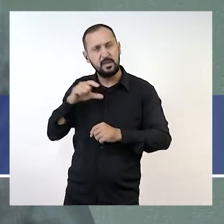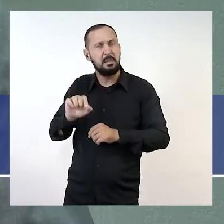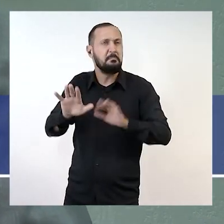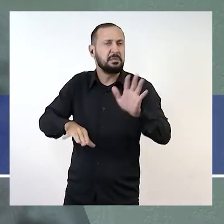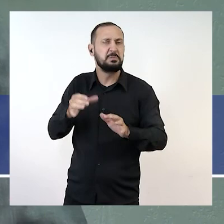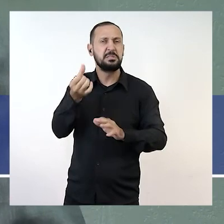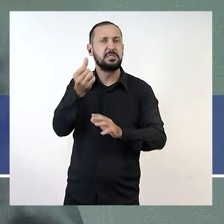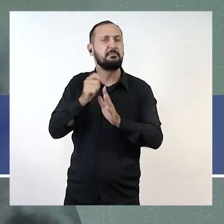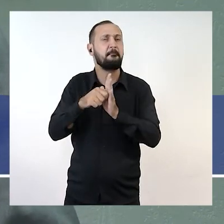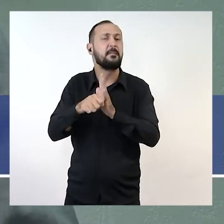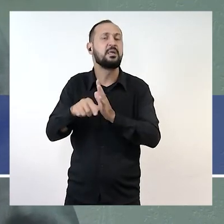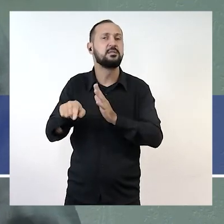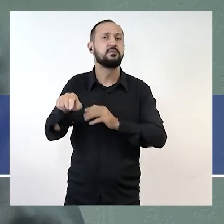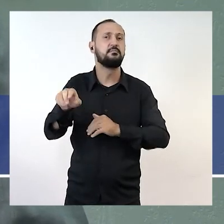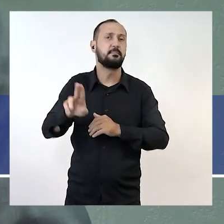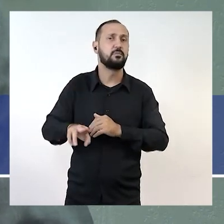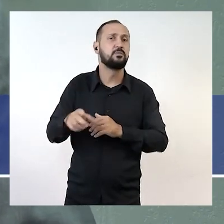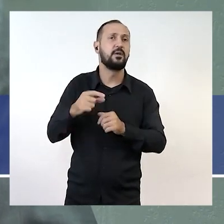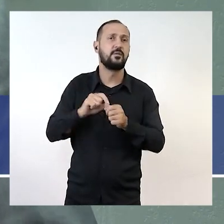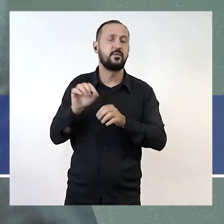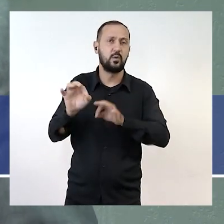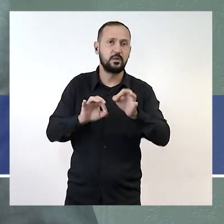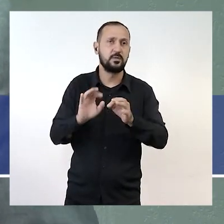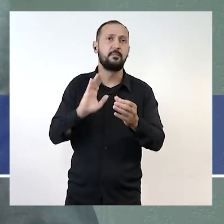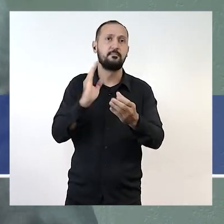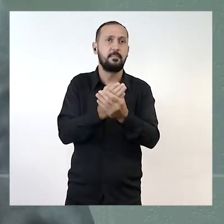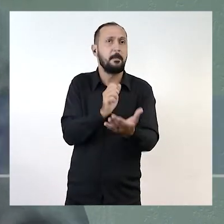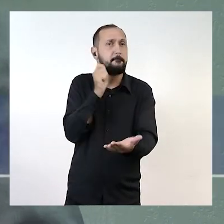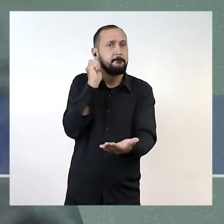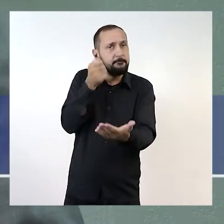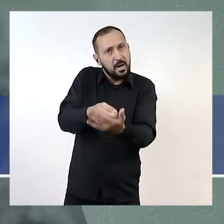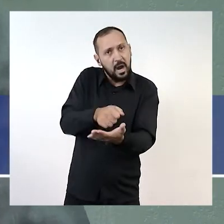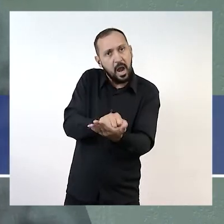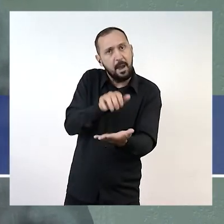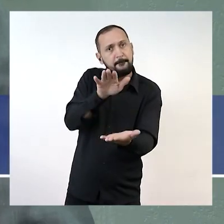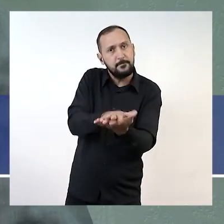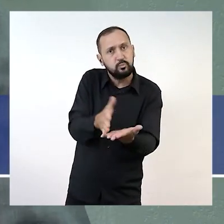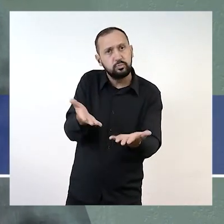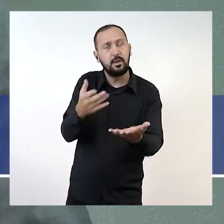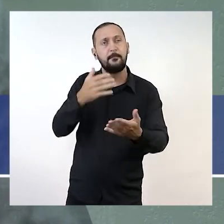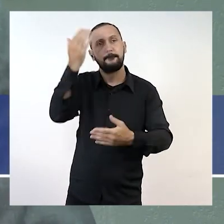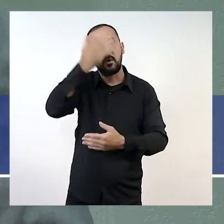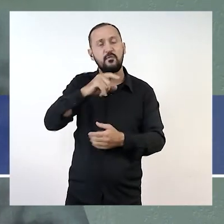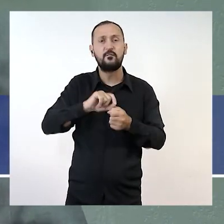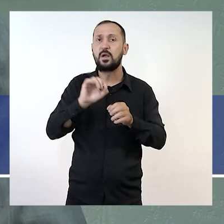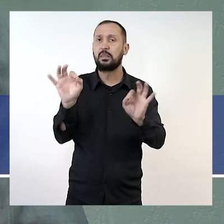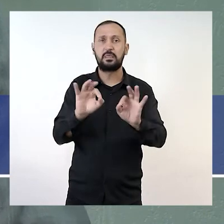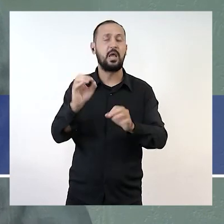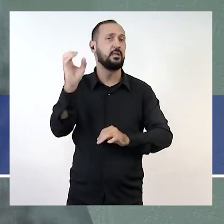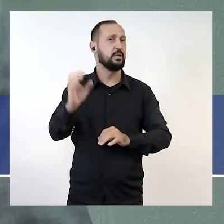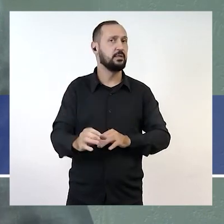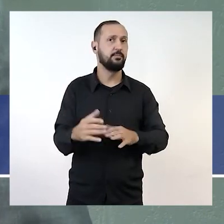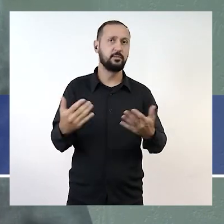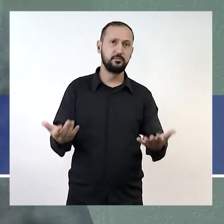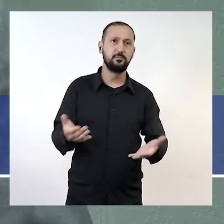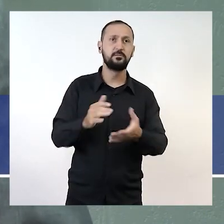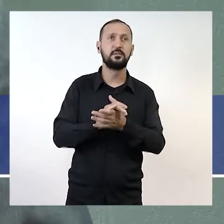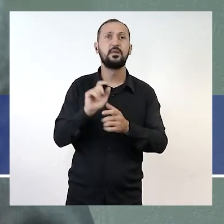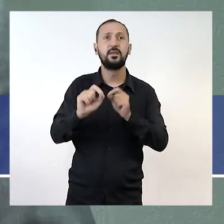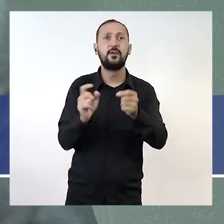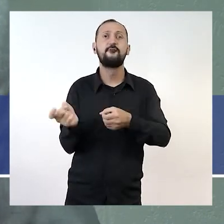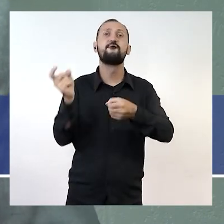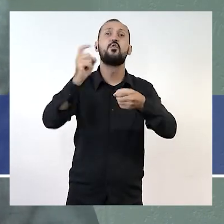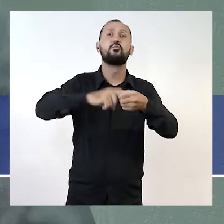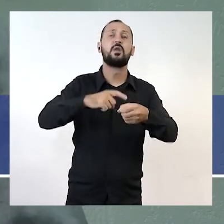meses ali para poder fazer uma ação, pagar a sua dívida ou provar que não cometeu ilícito, dependendo do crime,